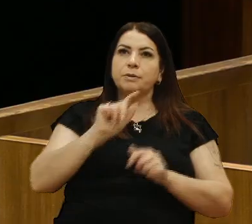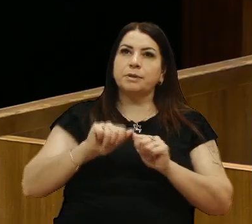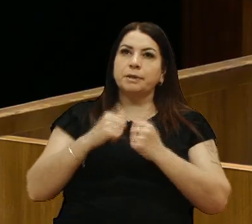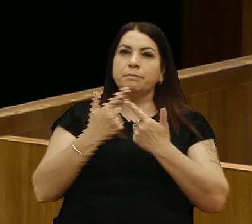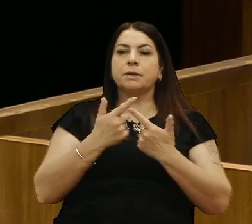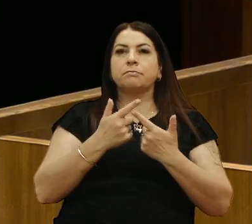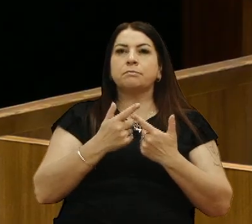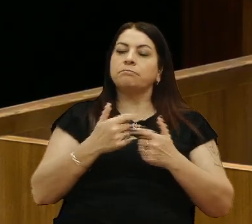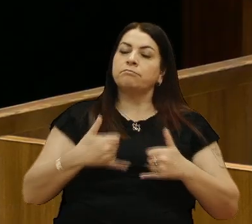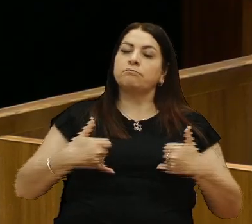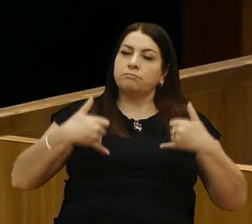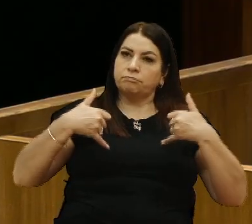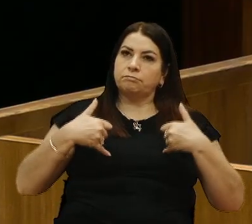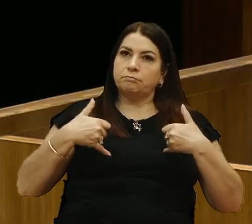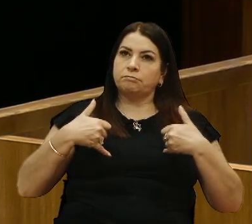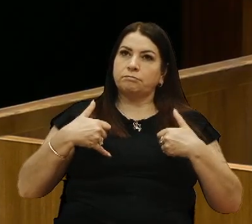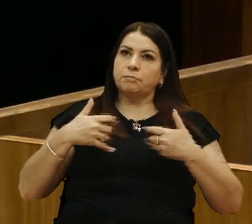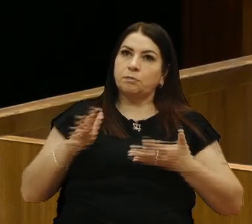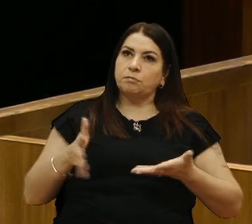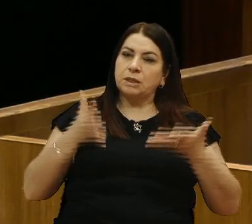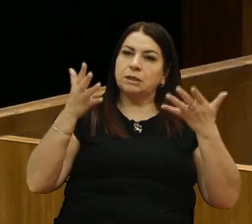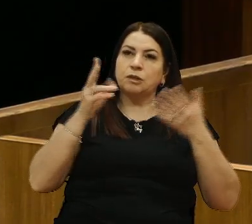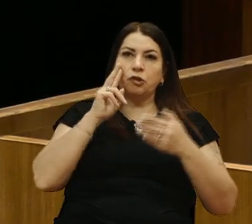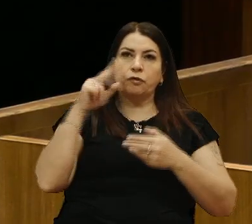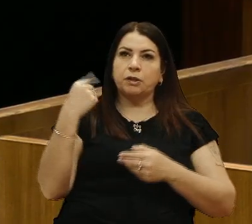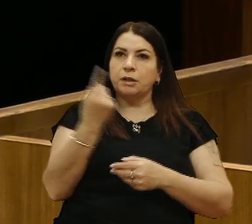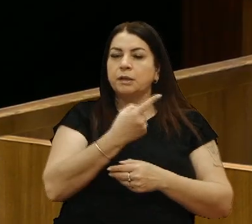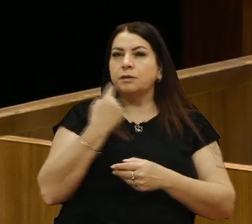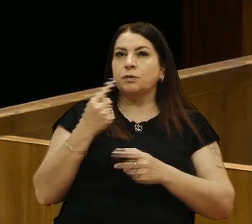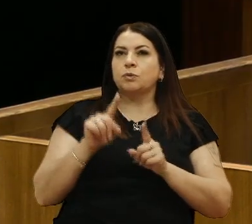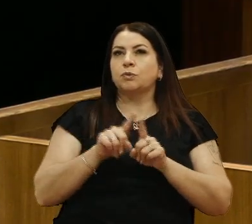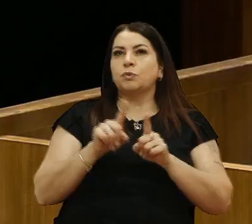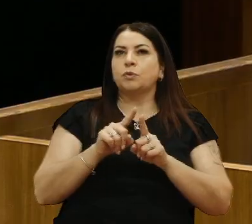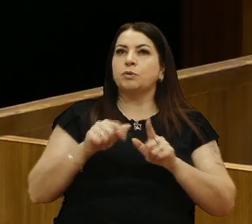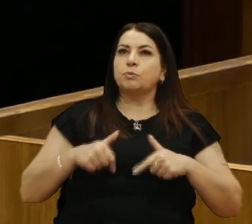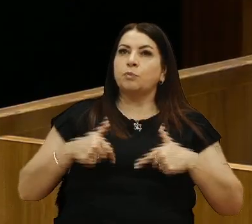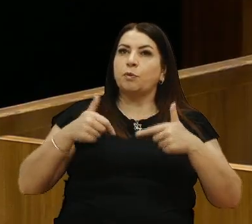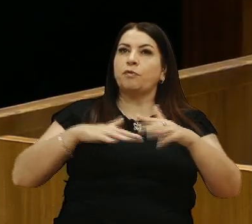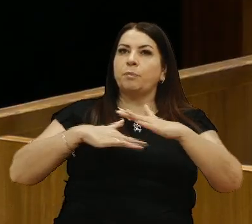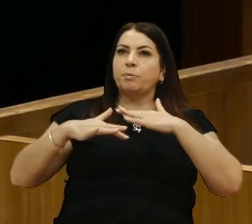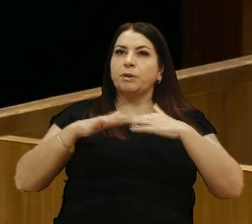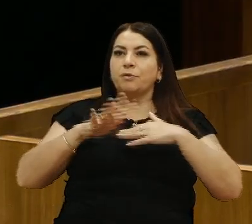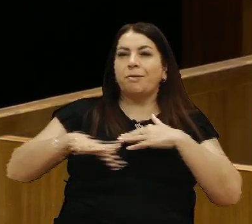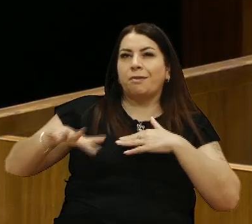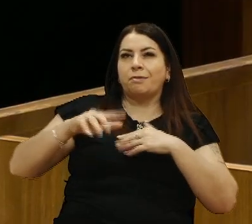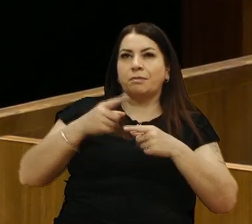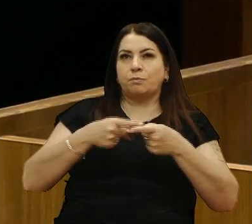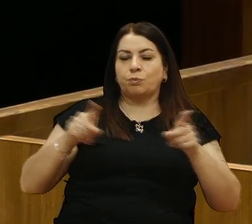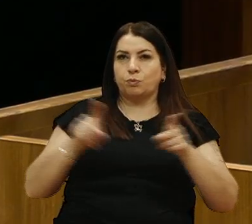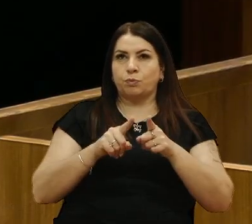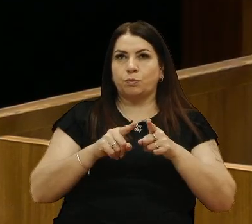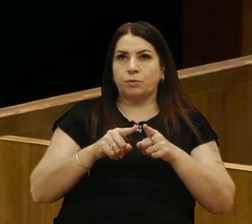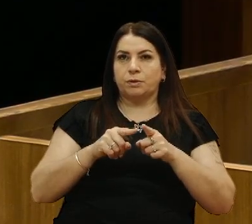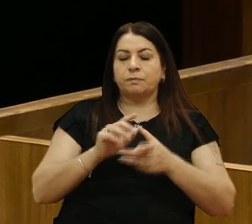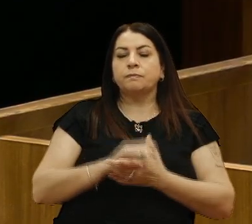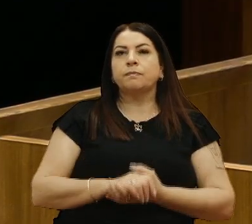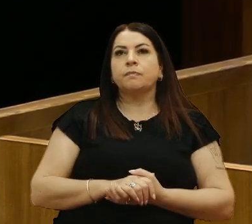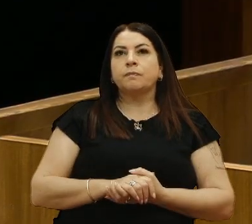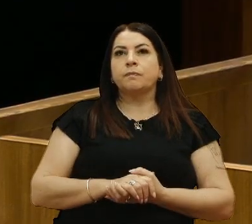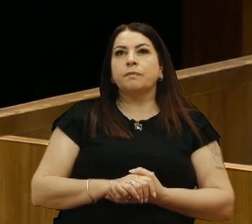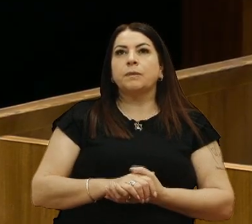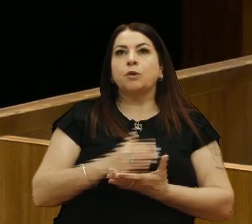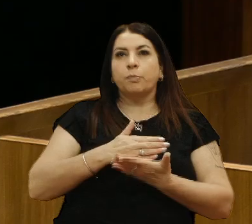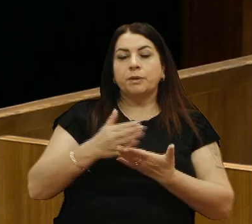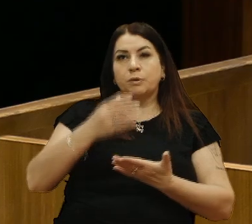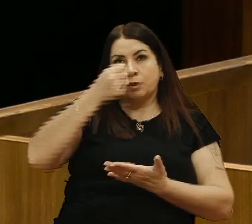uma grande honra que engrandece e fortalece todas as nossas ações na área da música, de concerto. A partir da